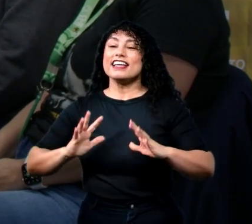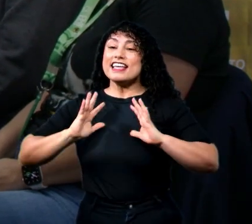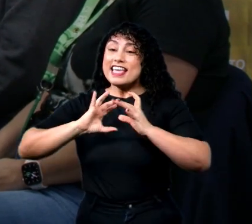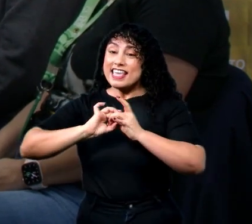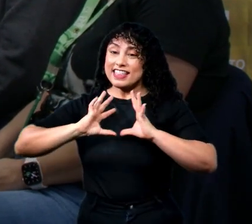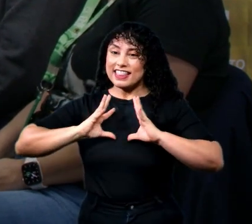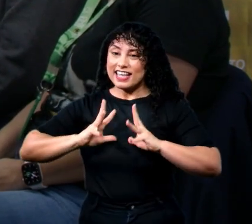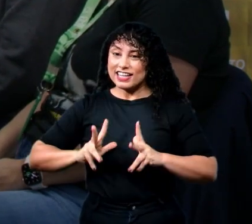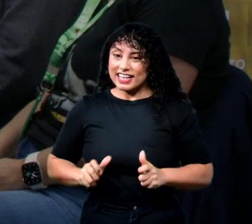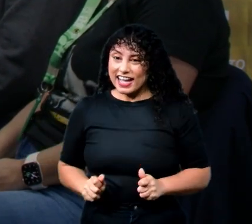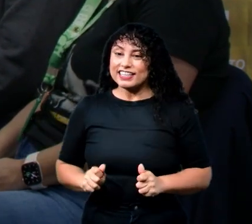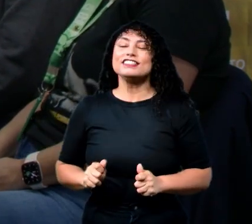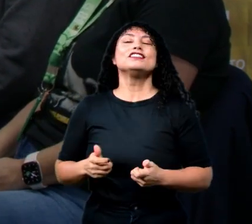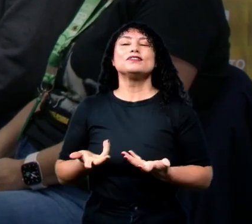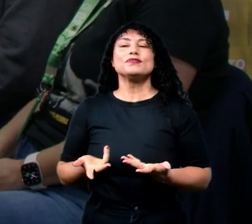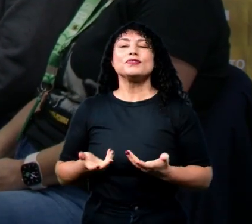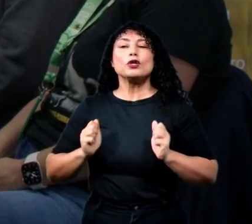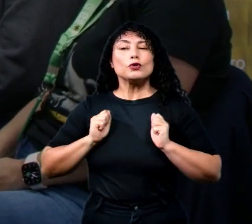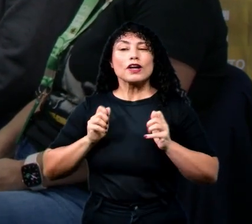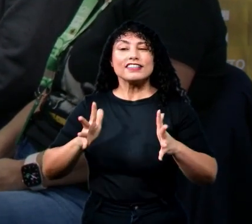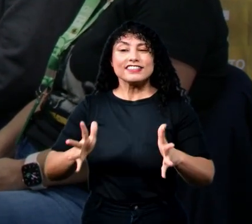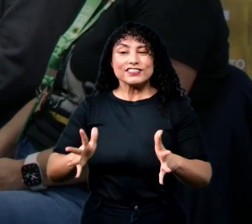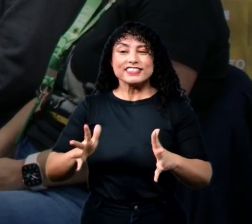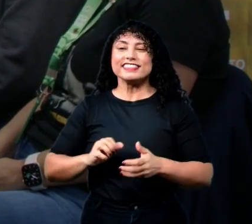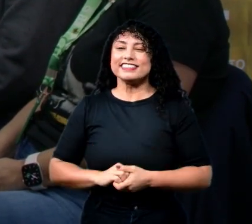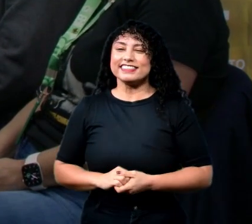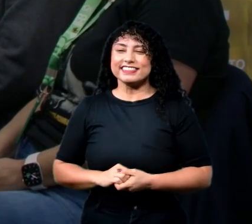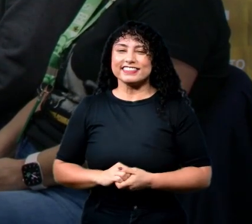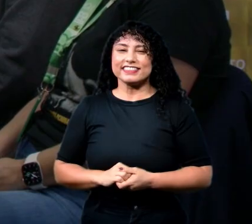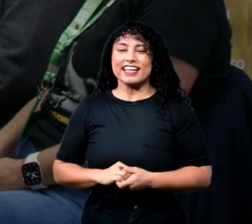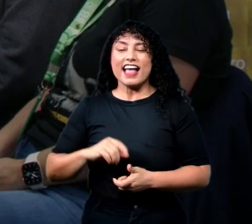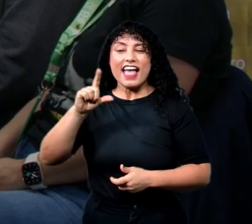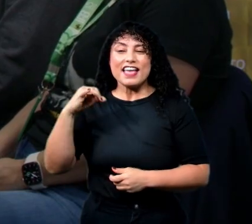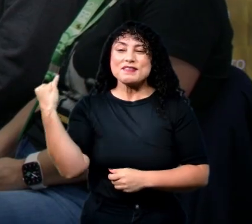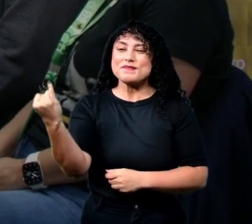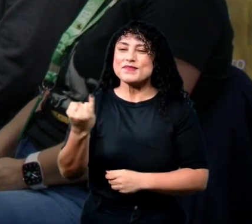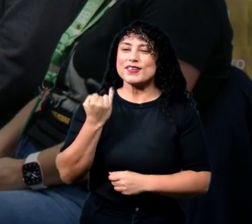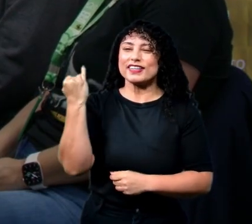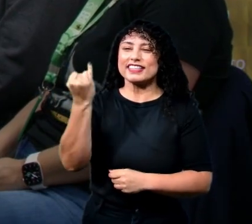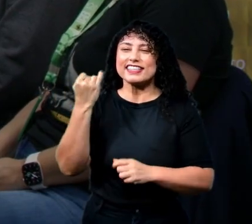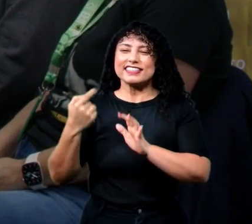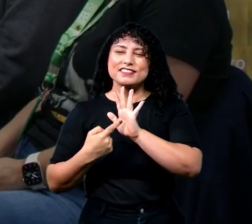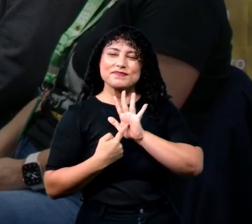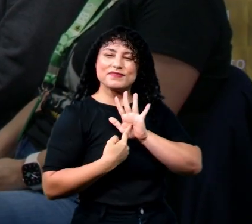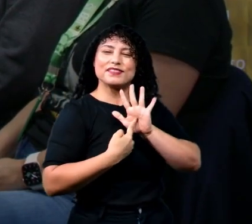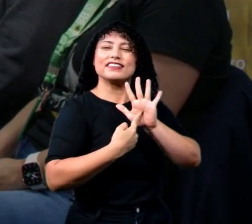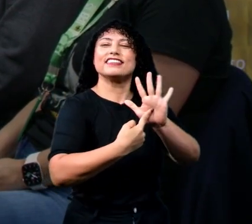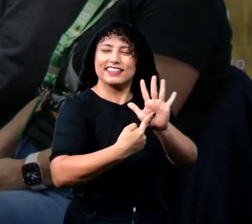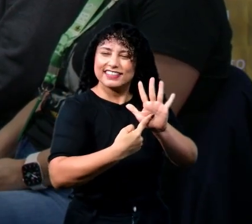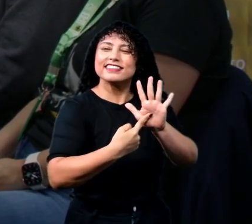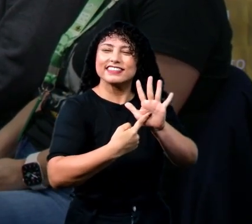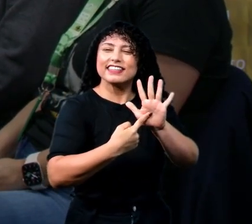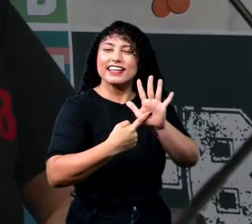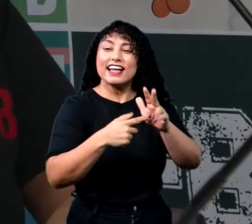Integritude. Integridade com atitude. É muito importante a gente destacar